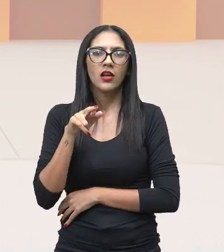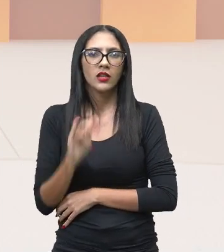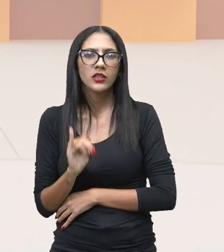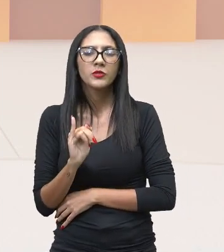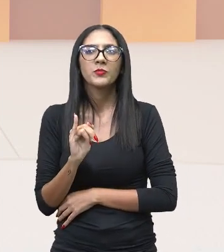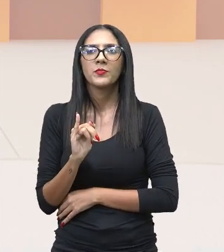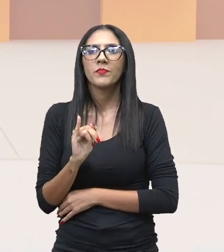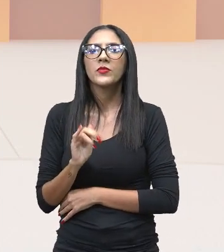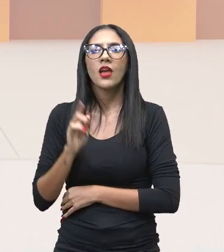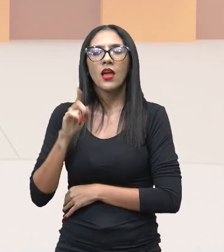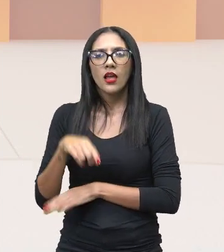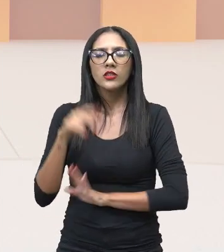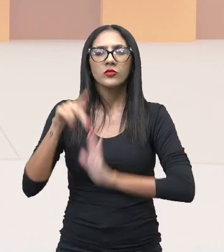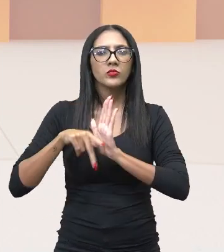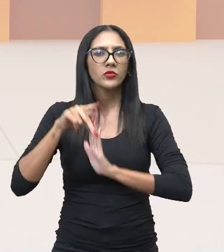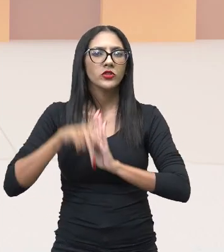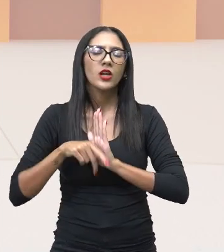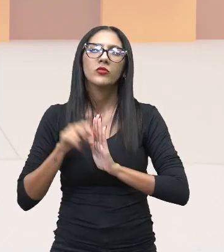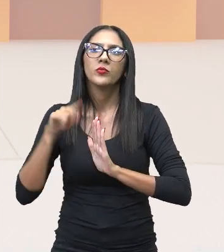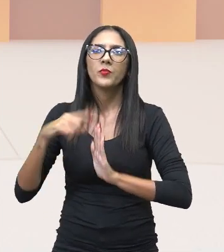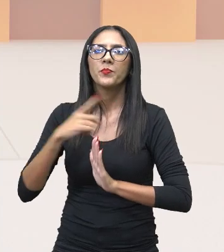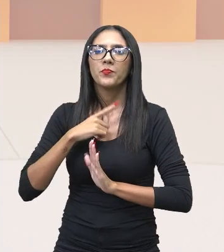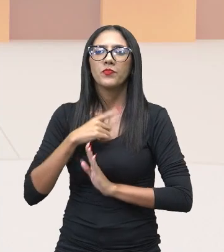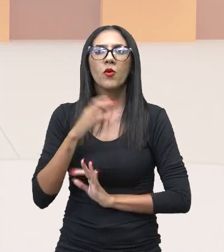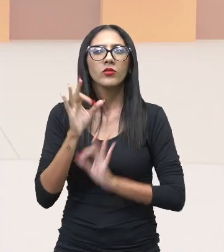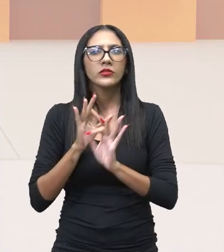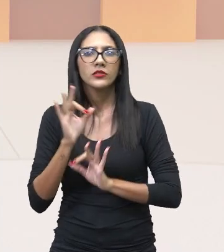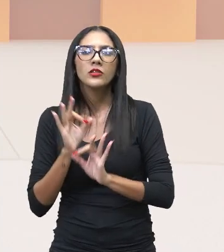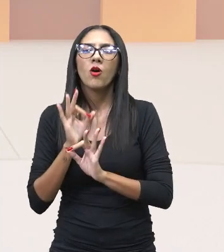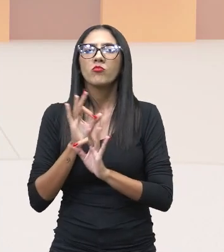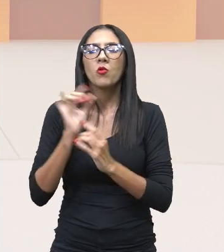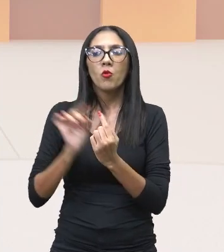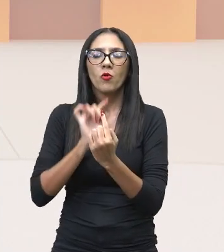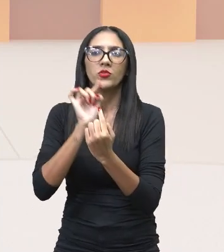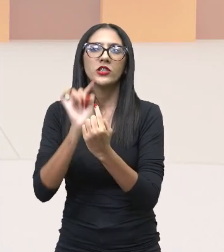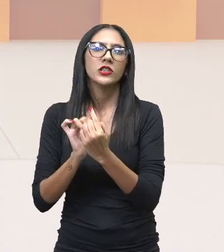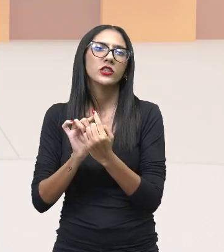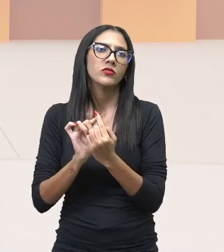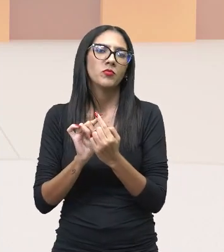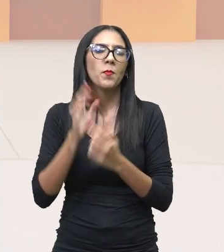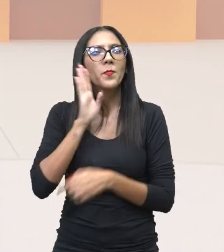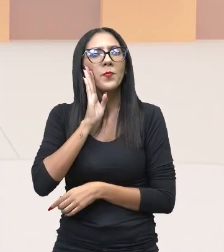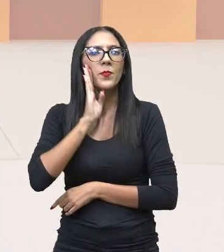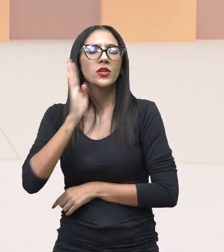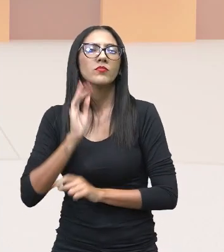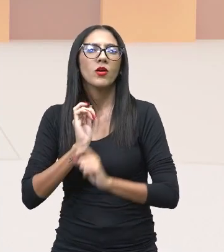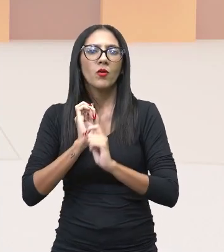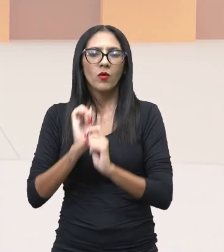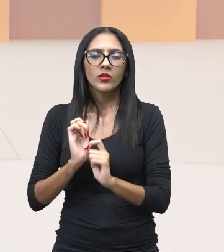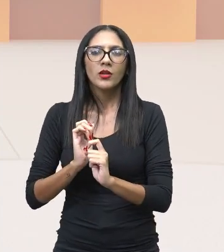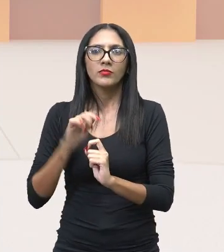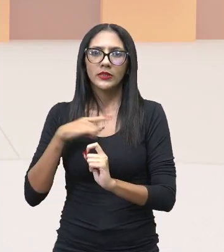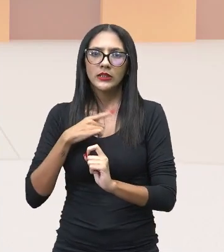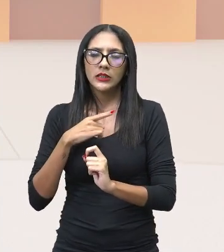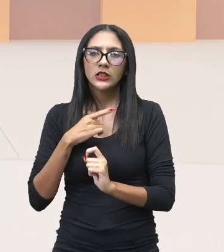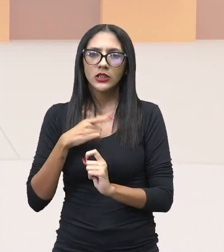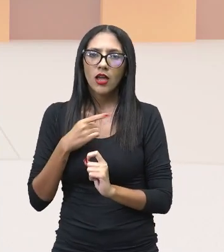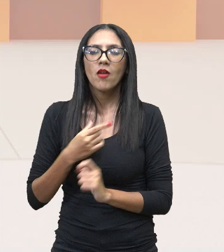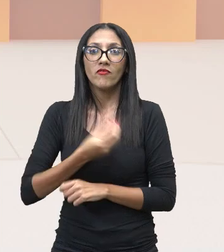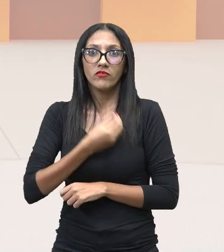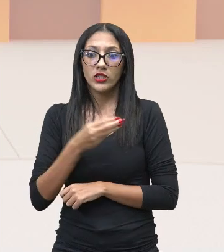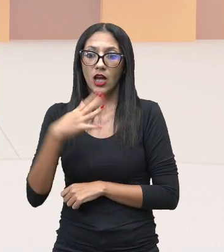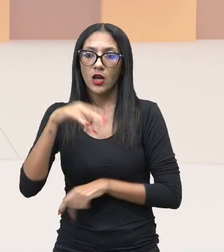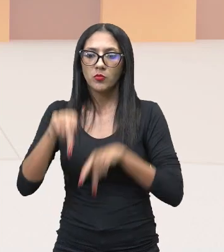ali, que tem toda uma intenção, né, de ocupar aquelas áreas ali, né? E a gente